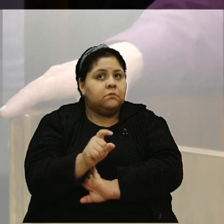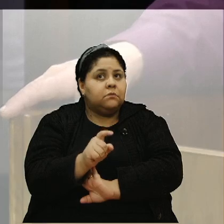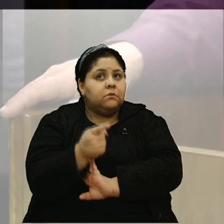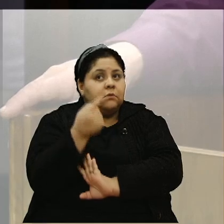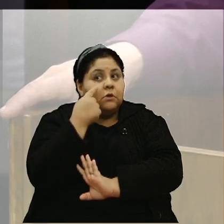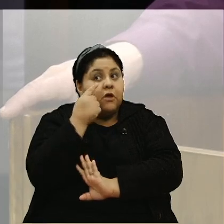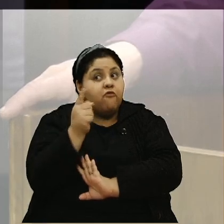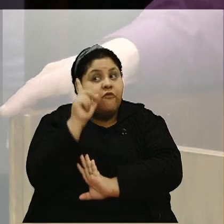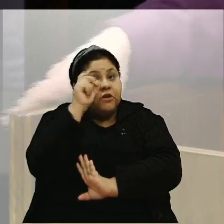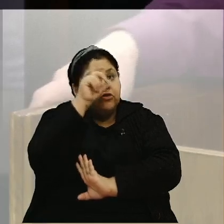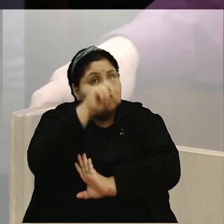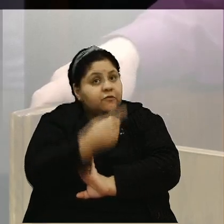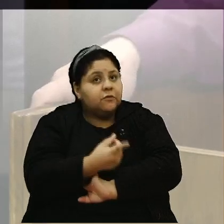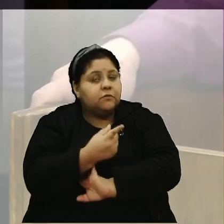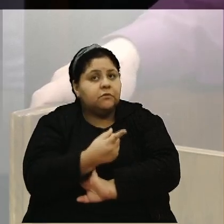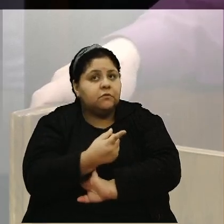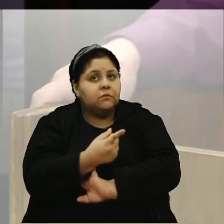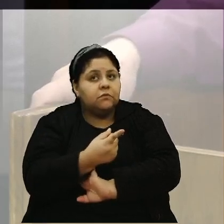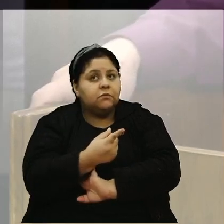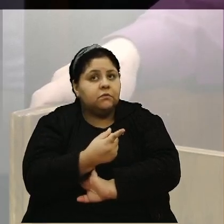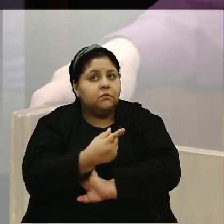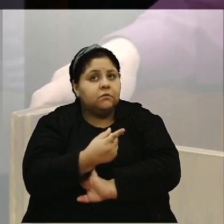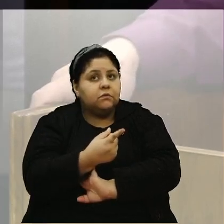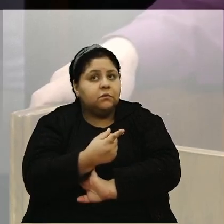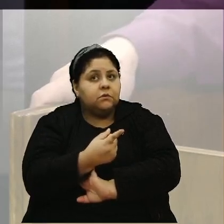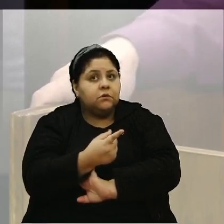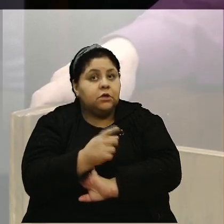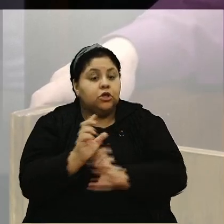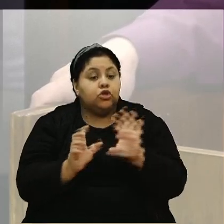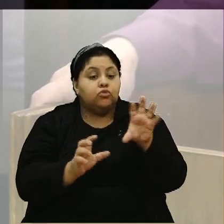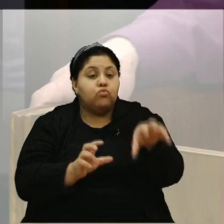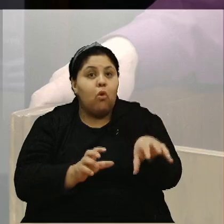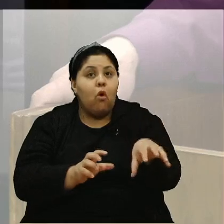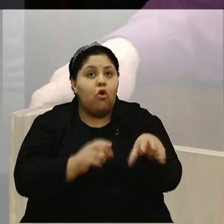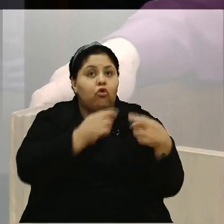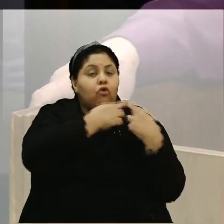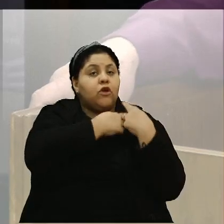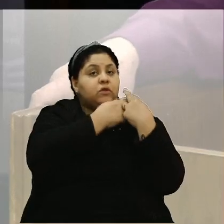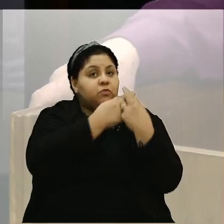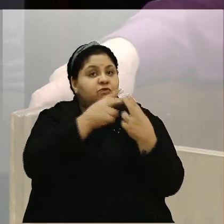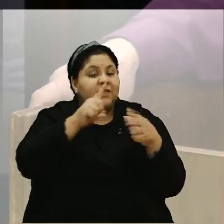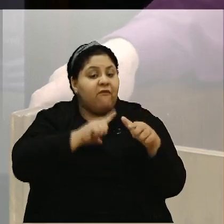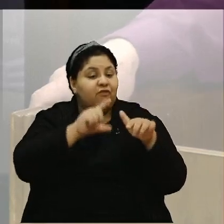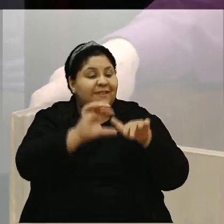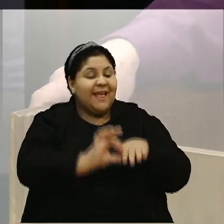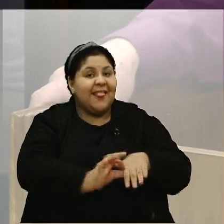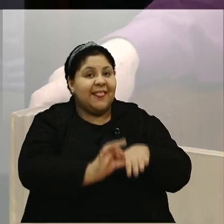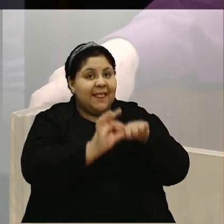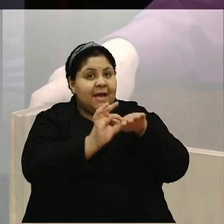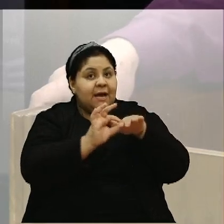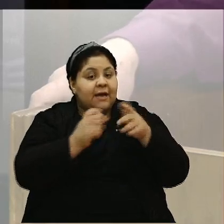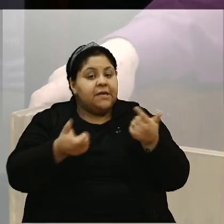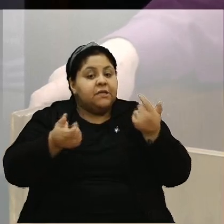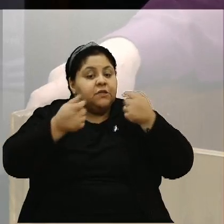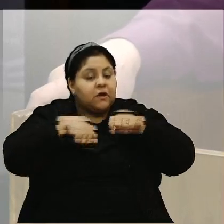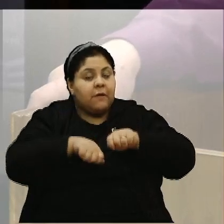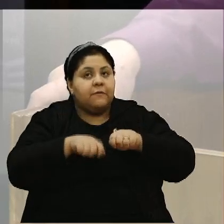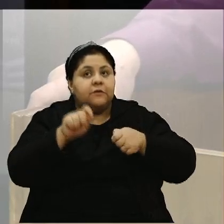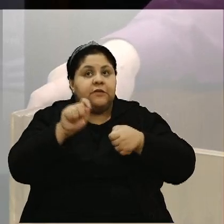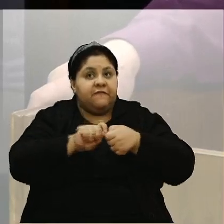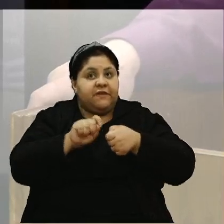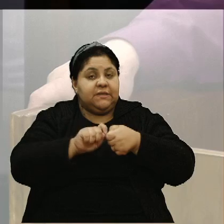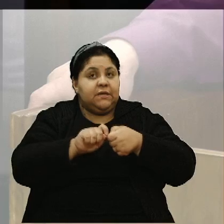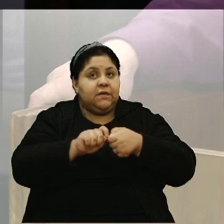muito difícil. Porque se o órgão competente que tem autonomia e a capacidade de fazer